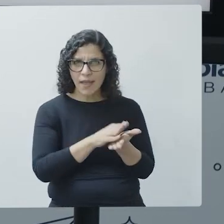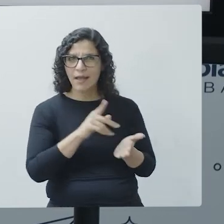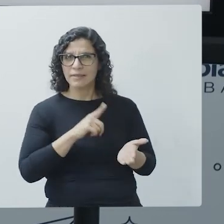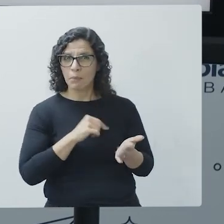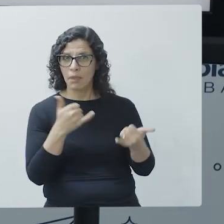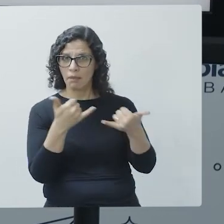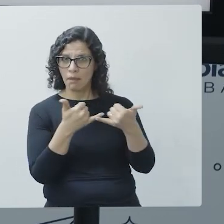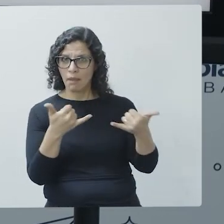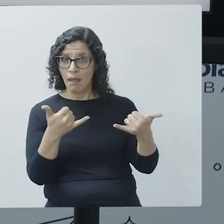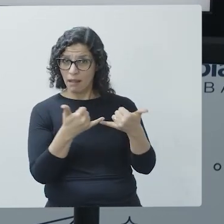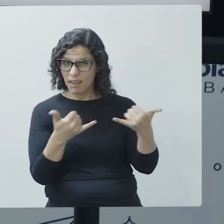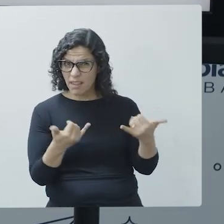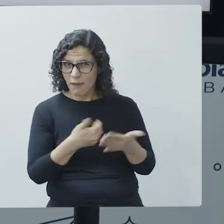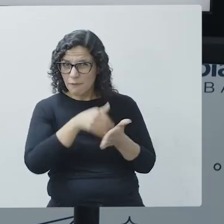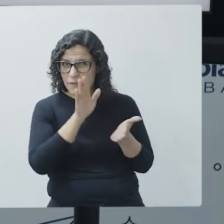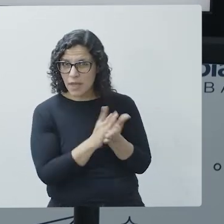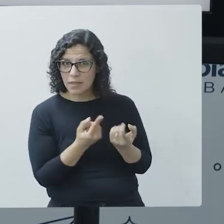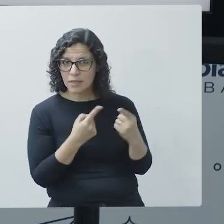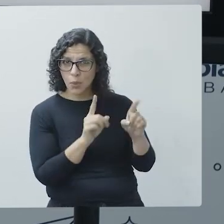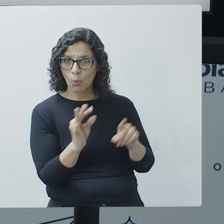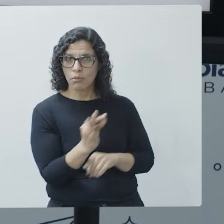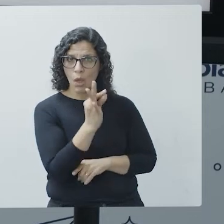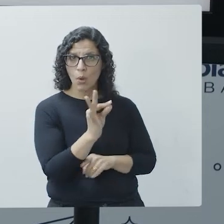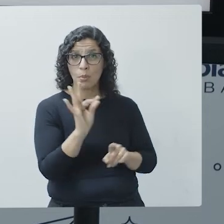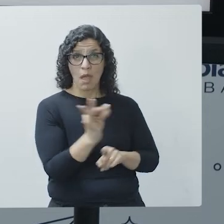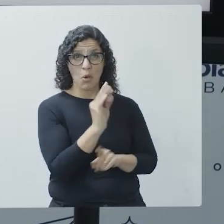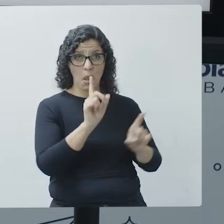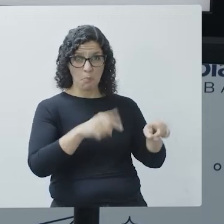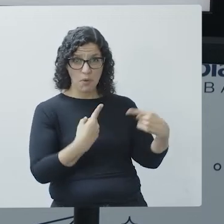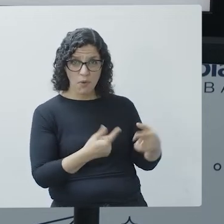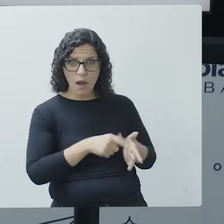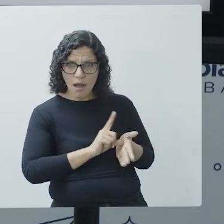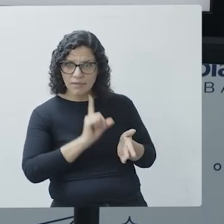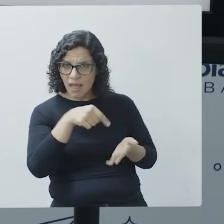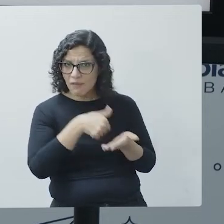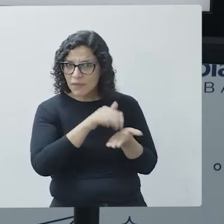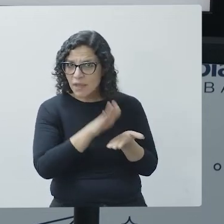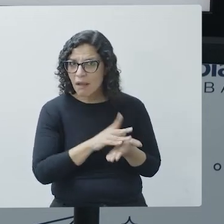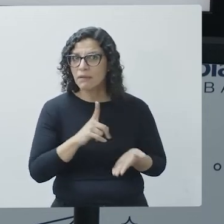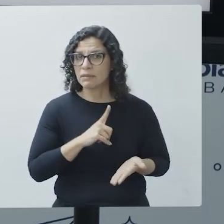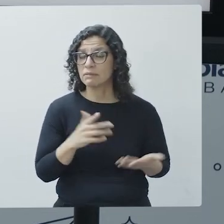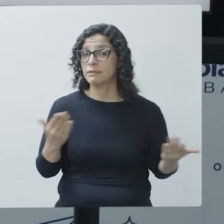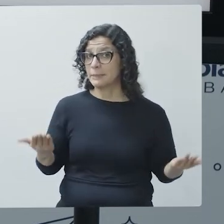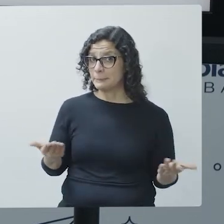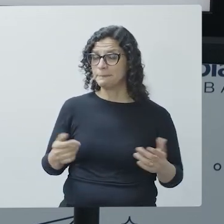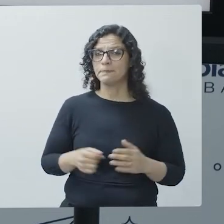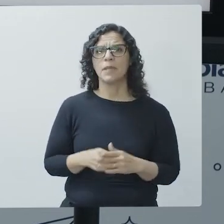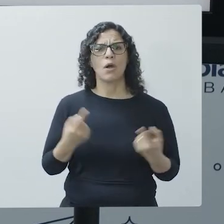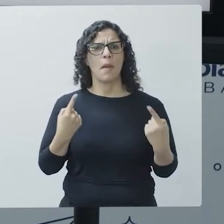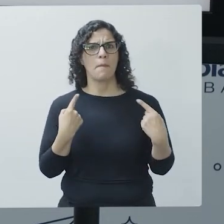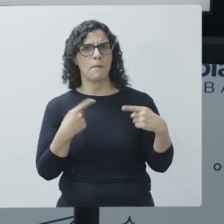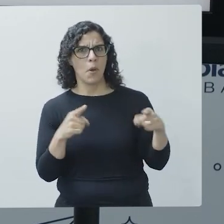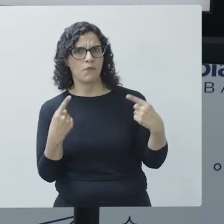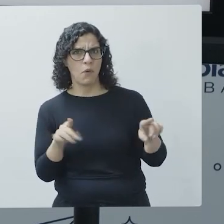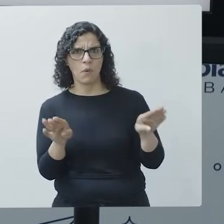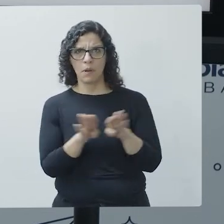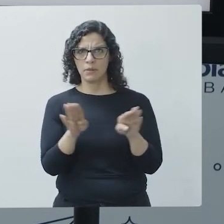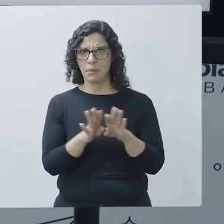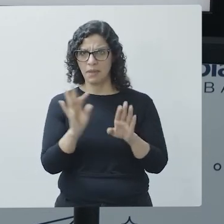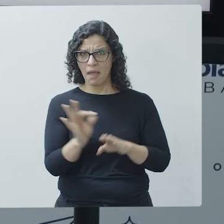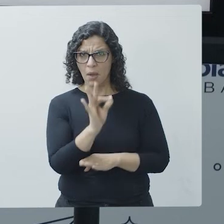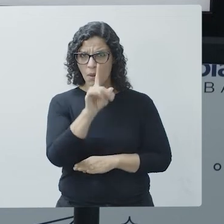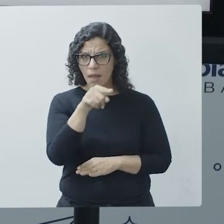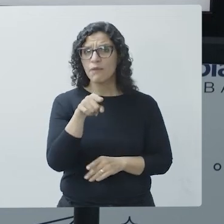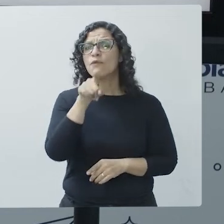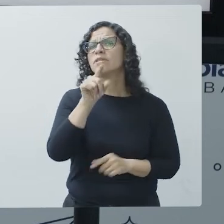que a agulha tinha feito com ela anteriormente? Será que é isso que a linha vai fazer? Se vingar? Provocar a agulha?